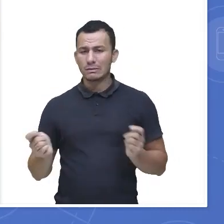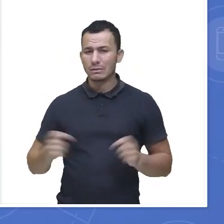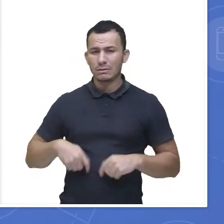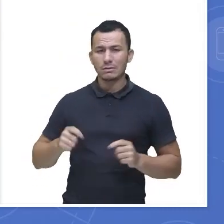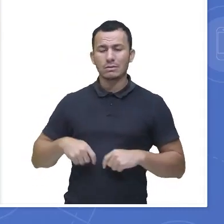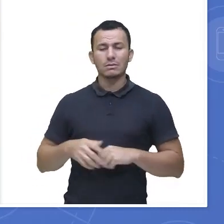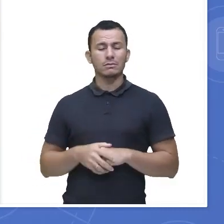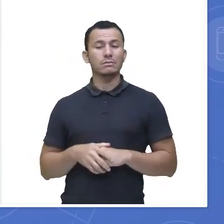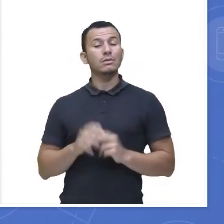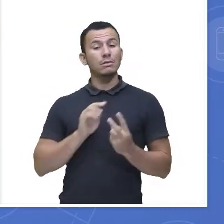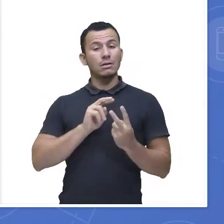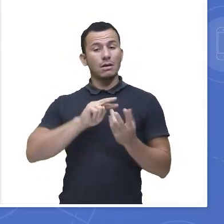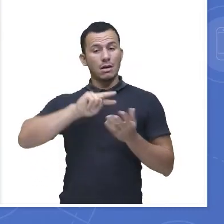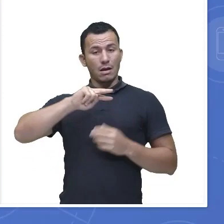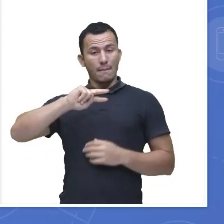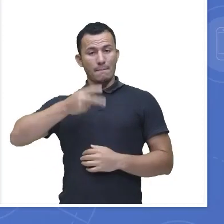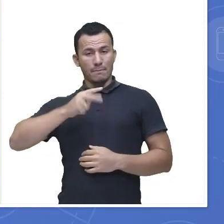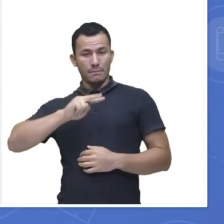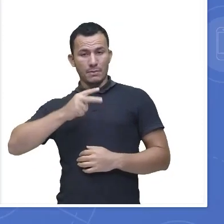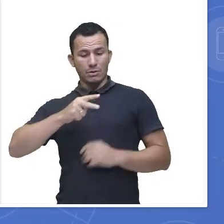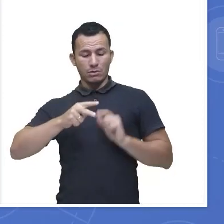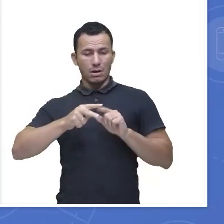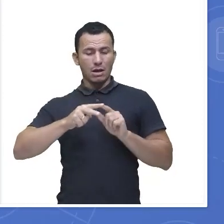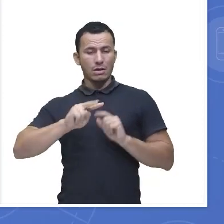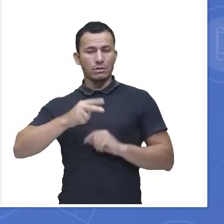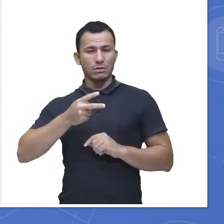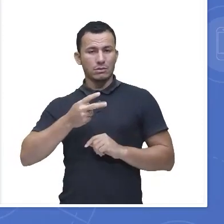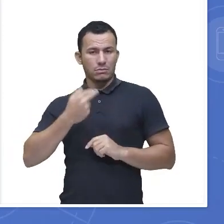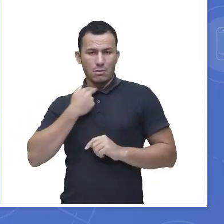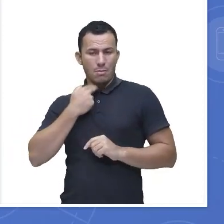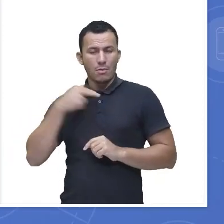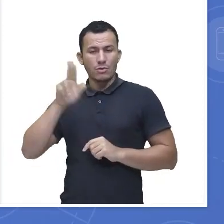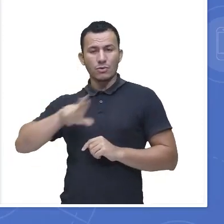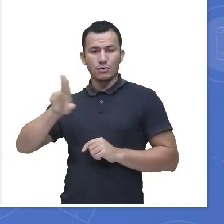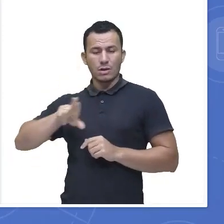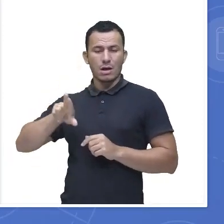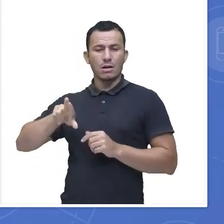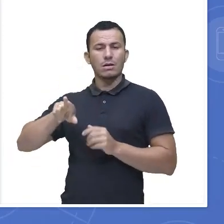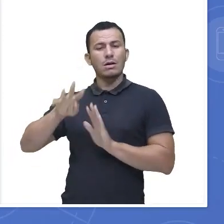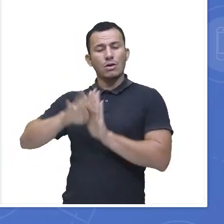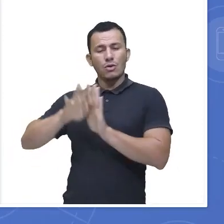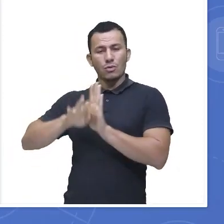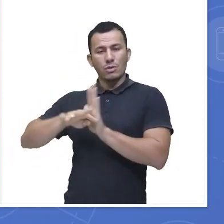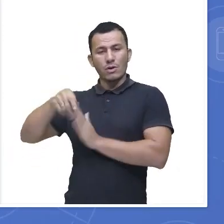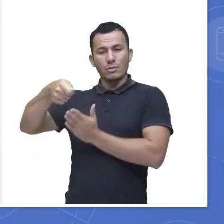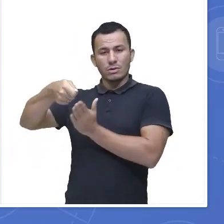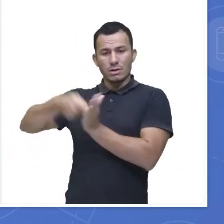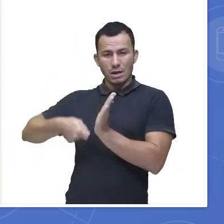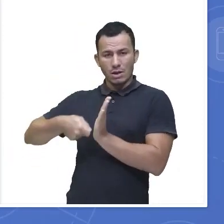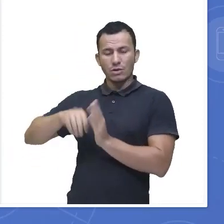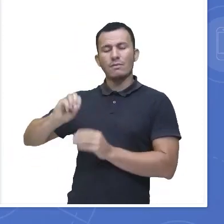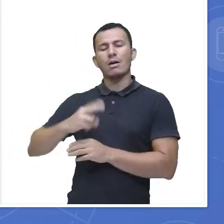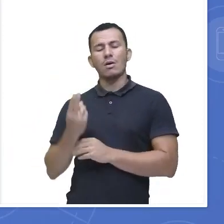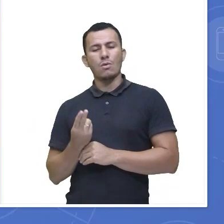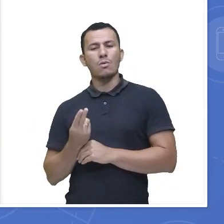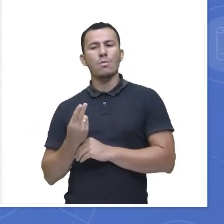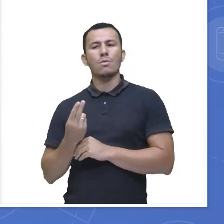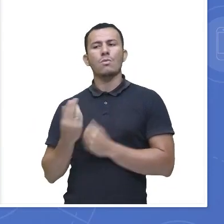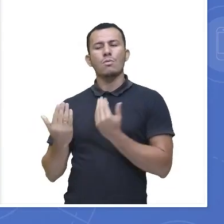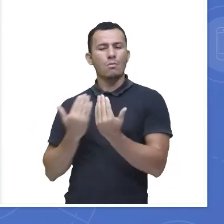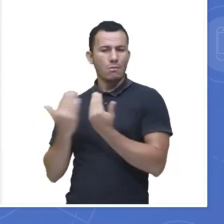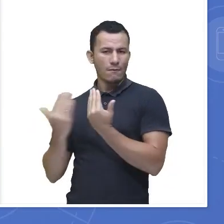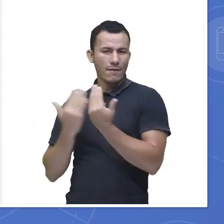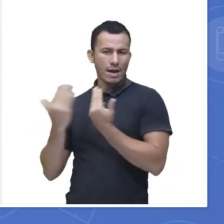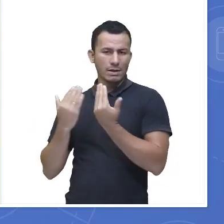A ambiguidade que você não pode utilizar no seu texto dissertativo, argumentativo e nem numa conversa, quando você precisa